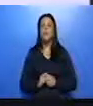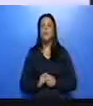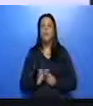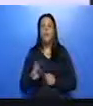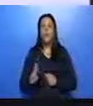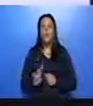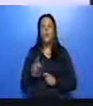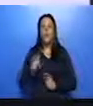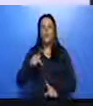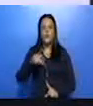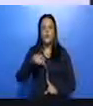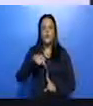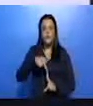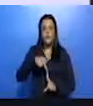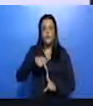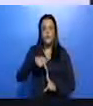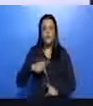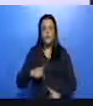tenho uma preposição